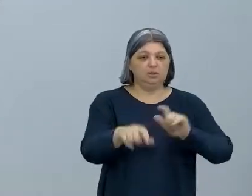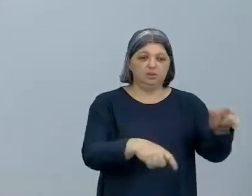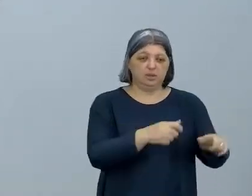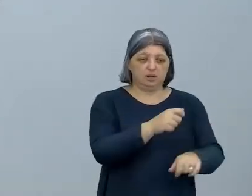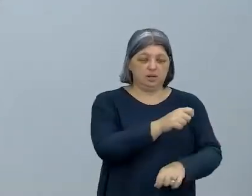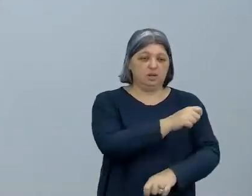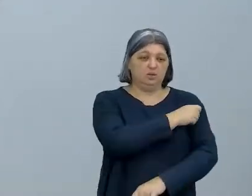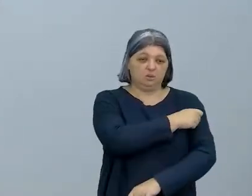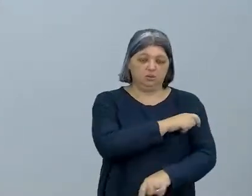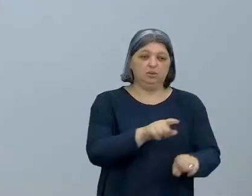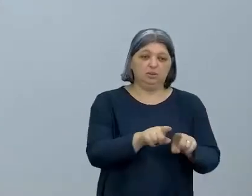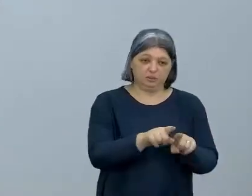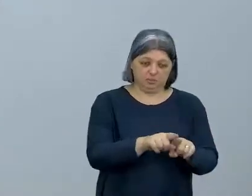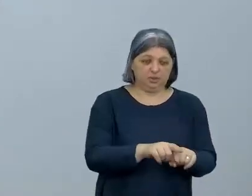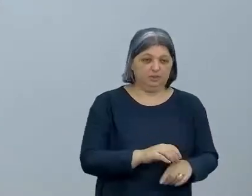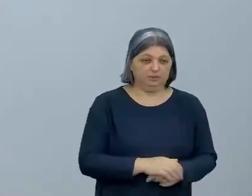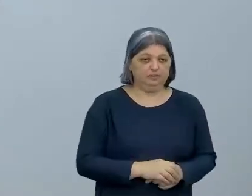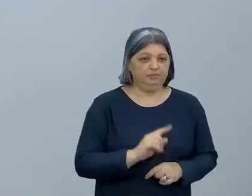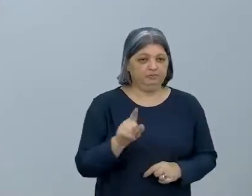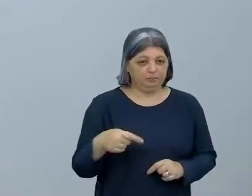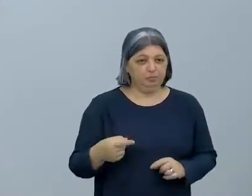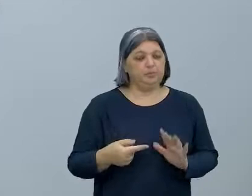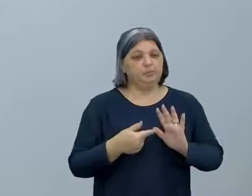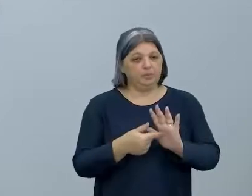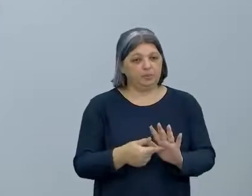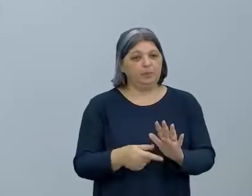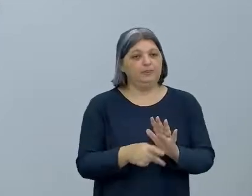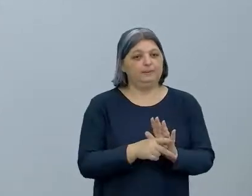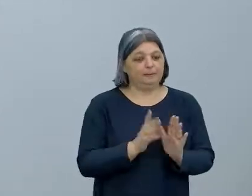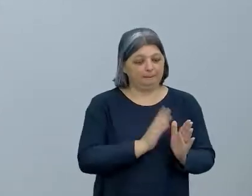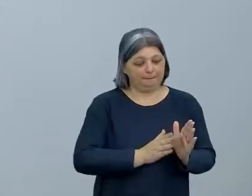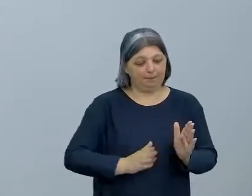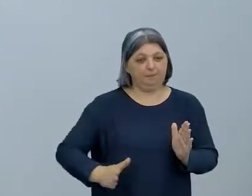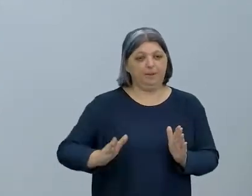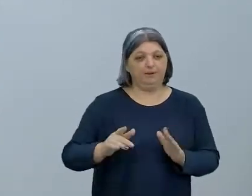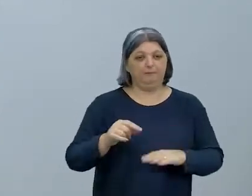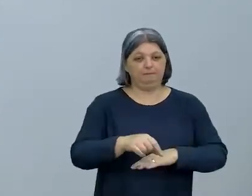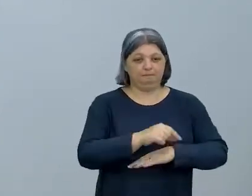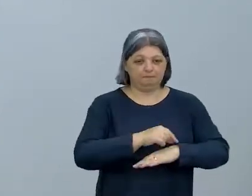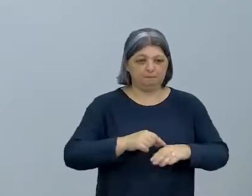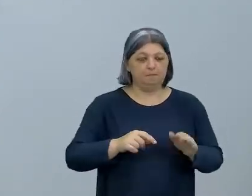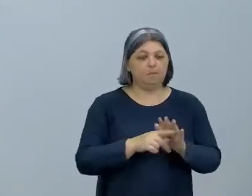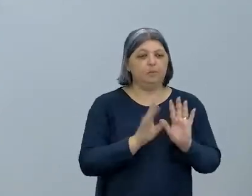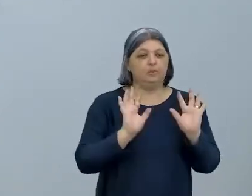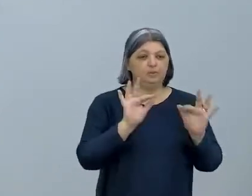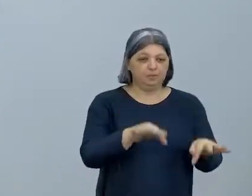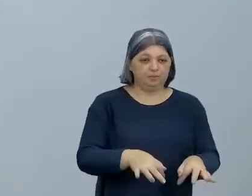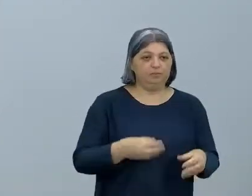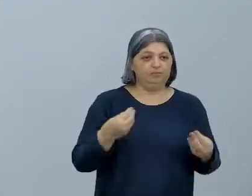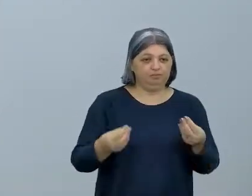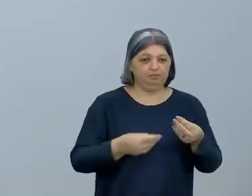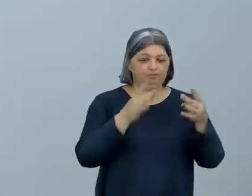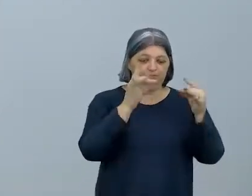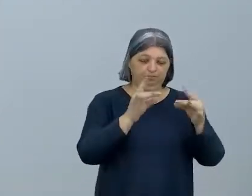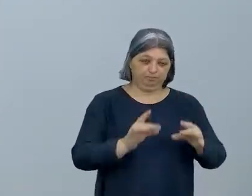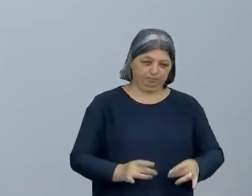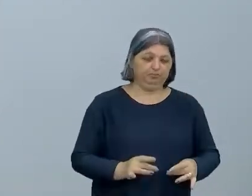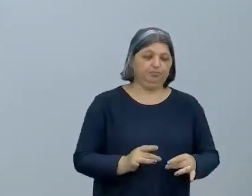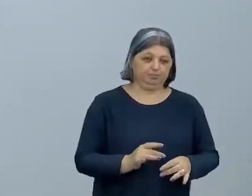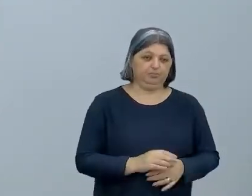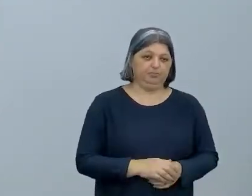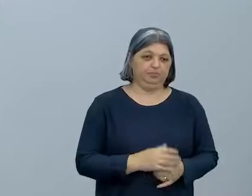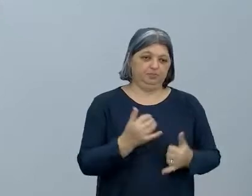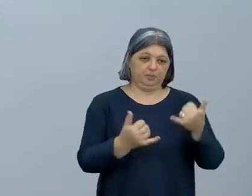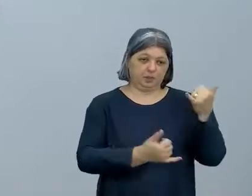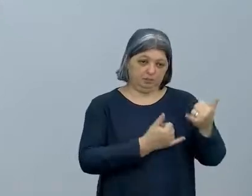Eu vou repassar a apresentação do jogo, as etapas de finalização, de como foi feito o jogo, para a